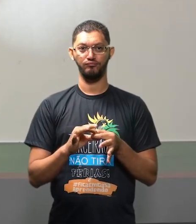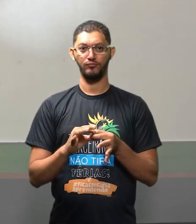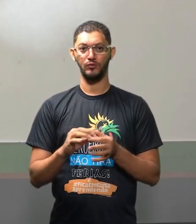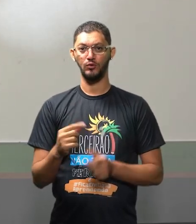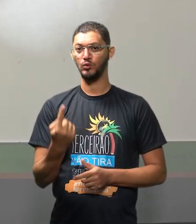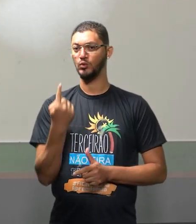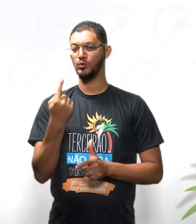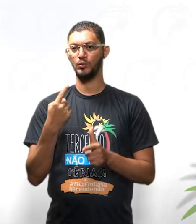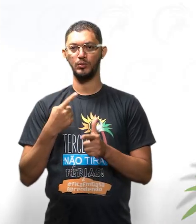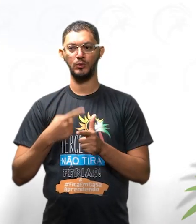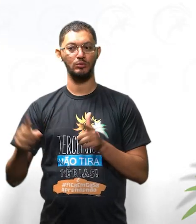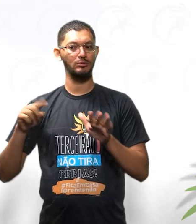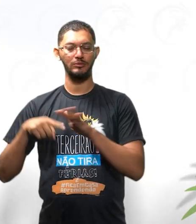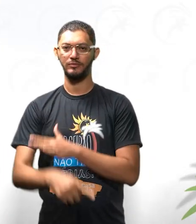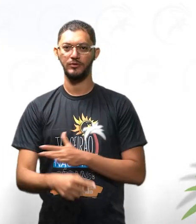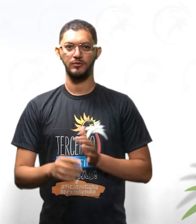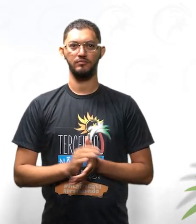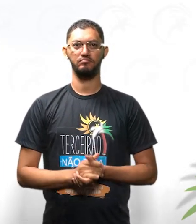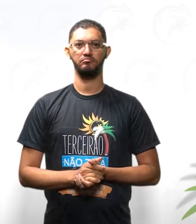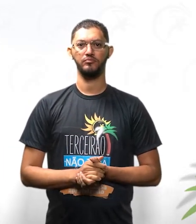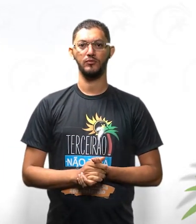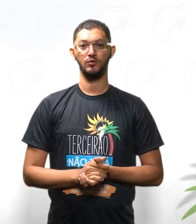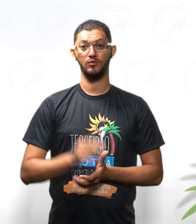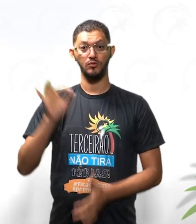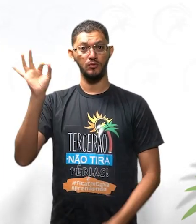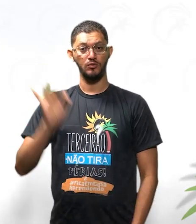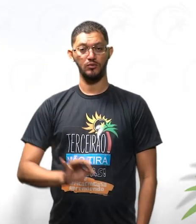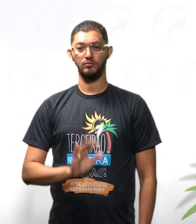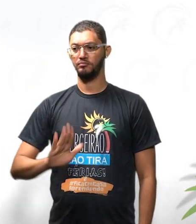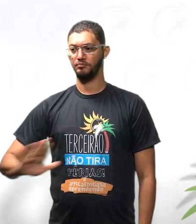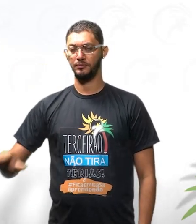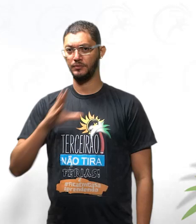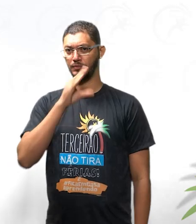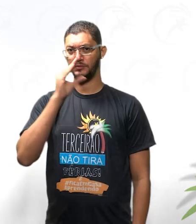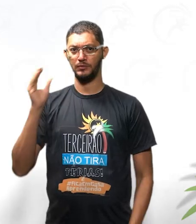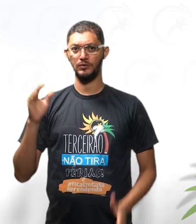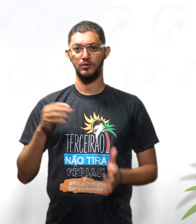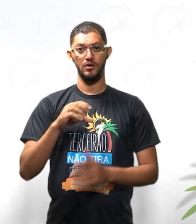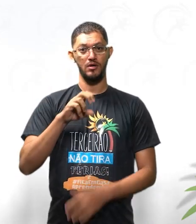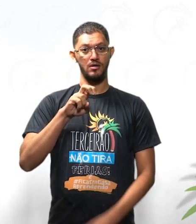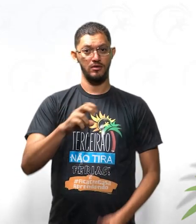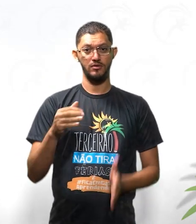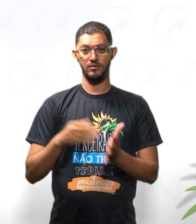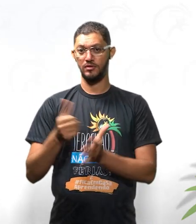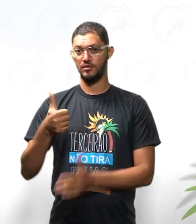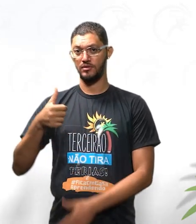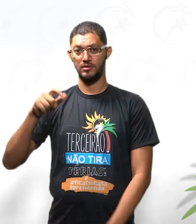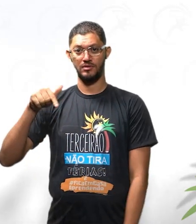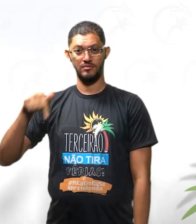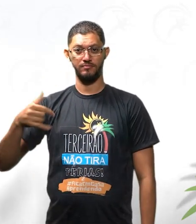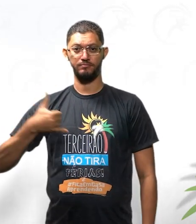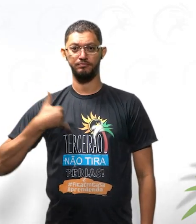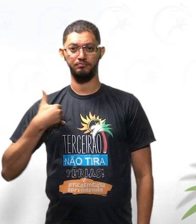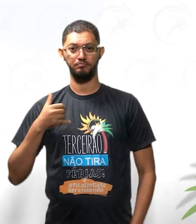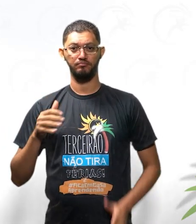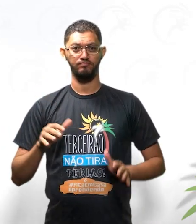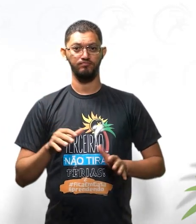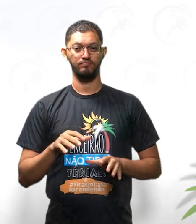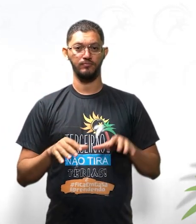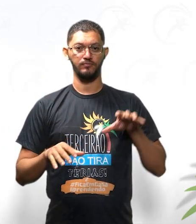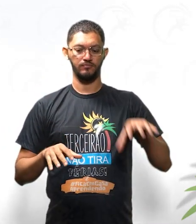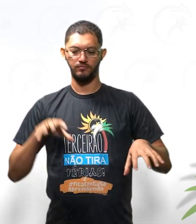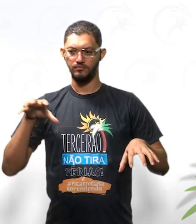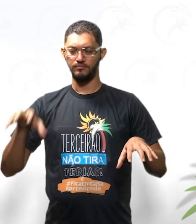uma mesma situação. A porcentagem de crianças e adolescentes de 5 a 17 anos em situação de trabalho está dividida dessa